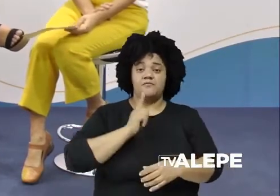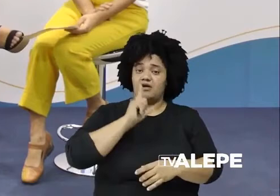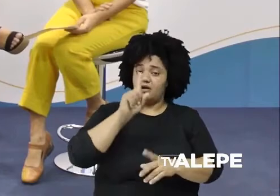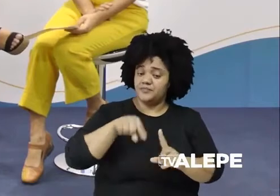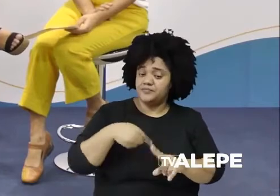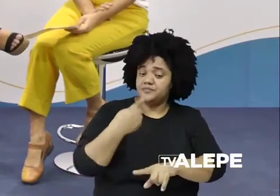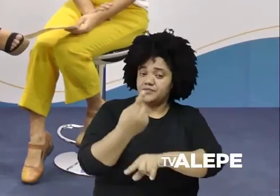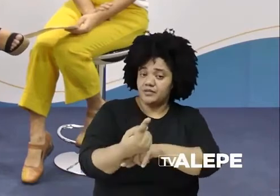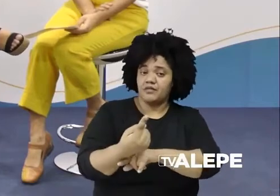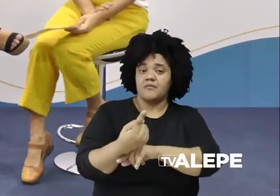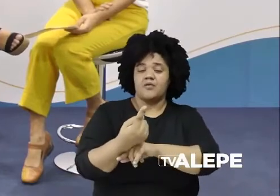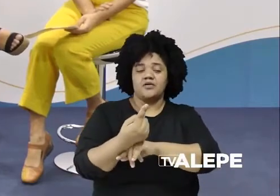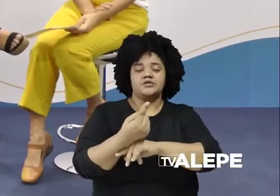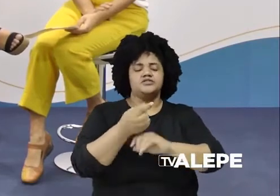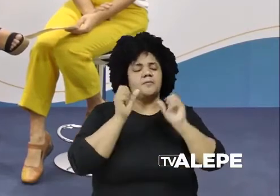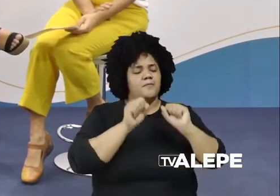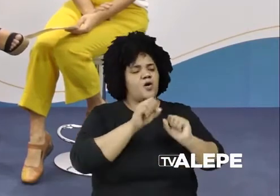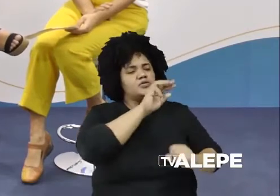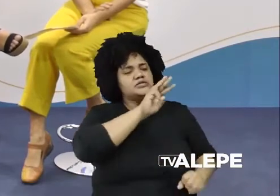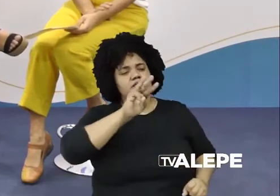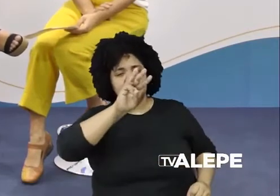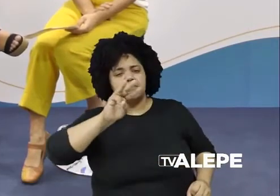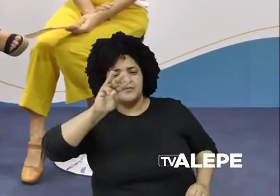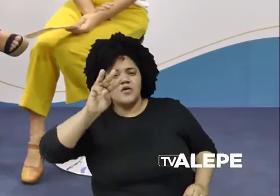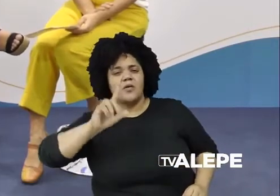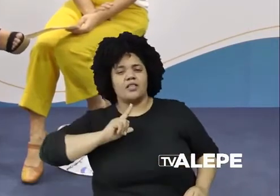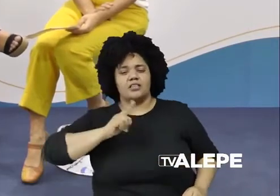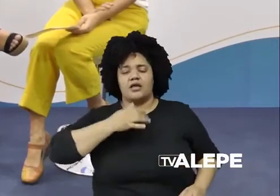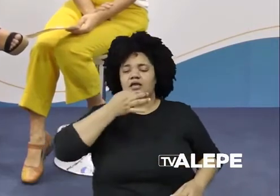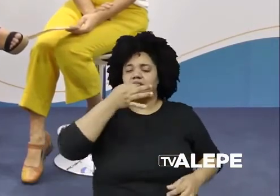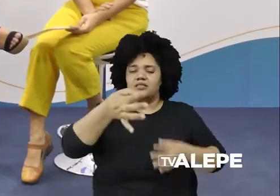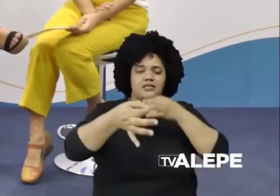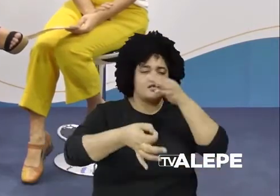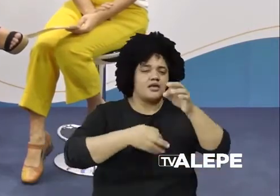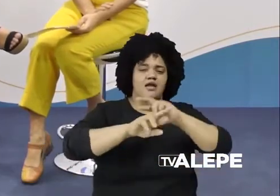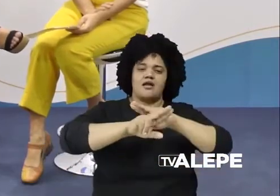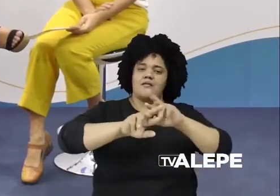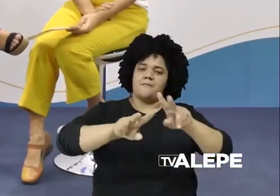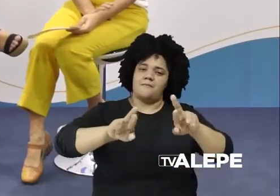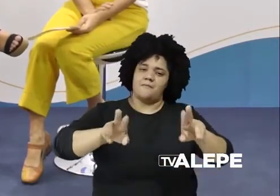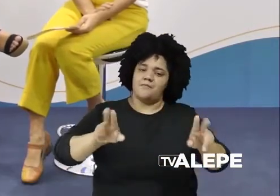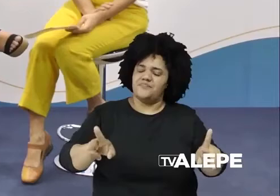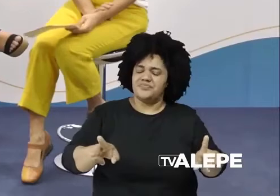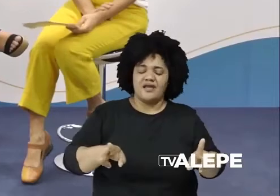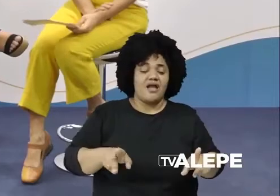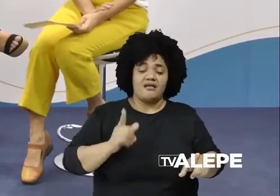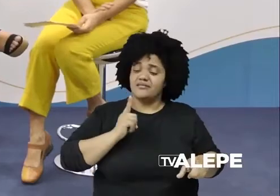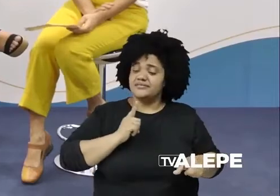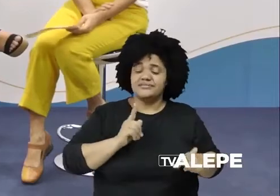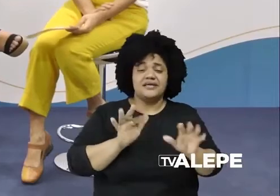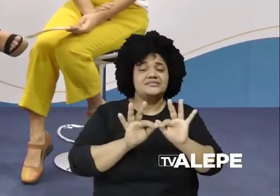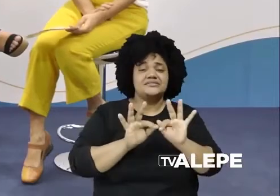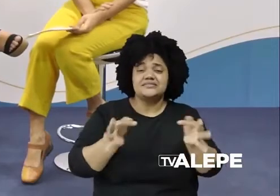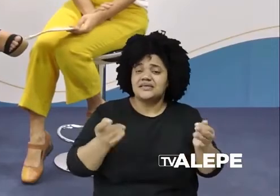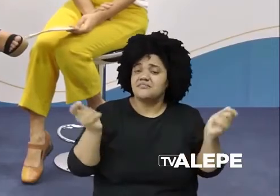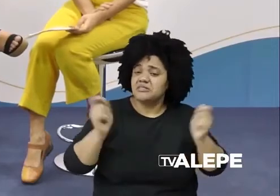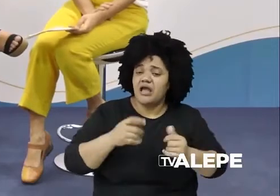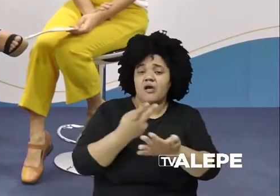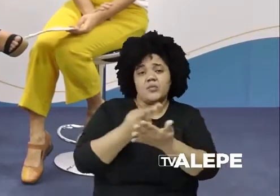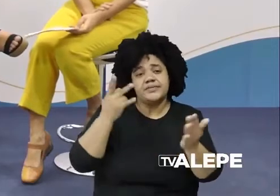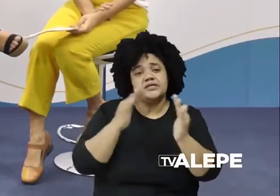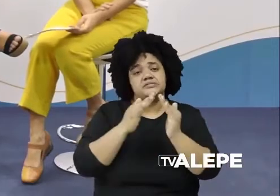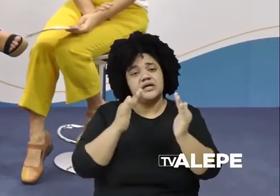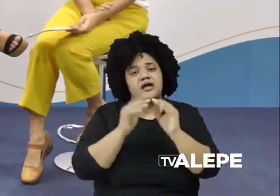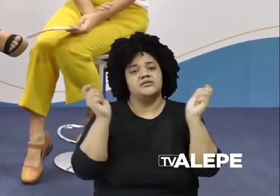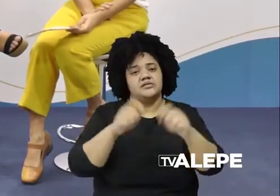depois acessem o nosso e-book, que tem muitas outras dicas de situações que são comuns em casa